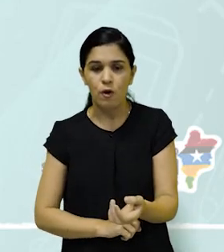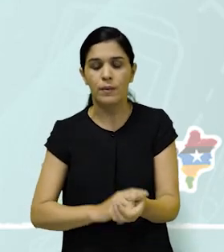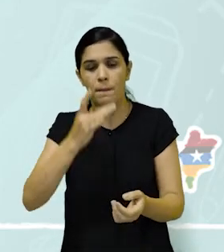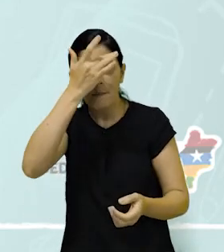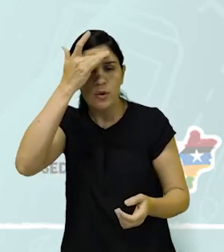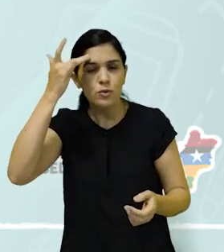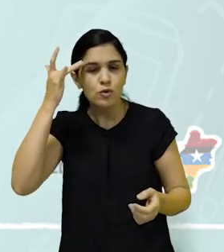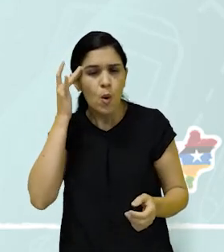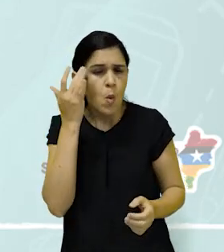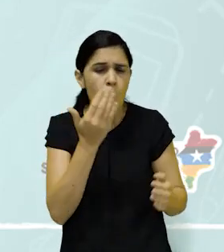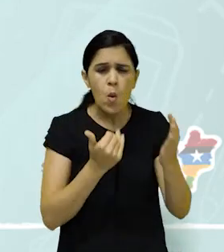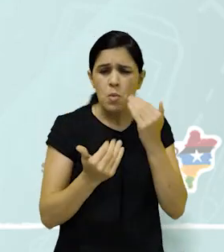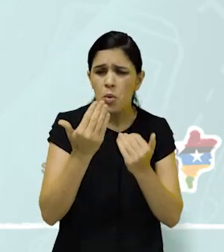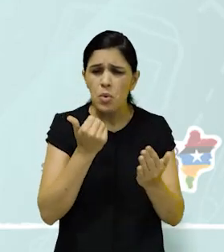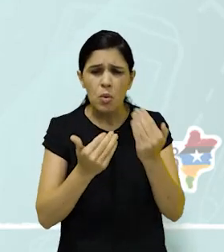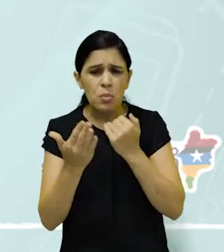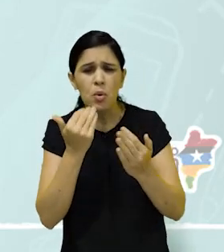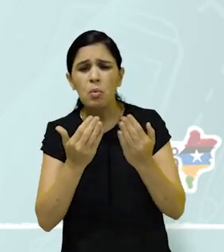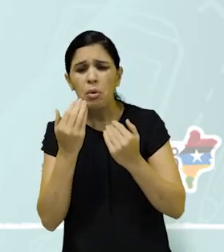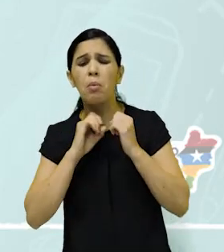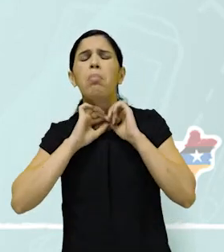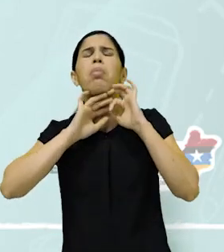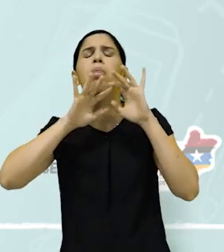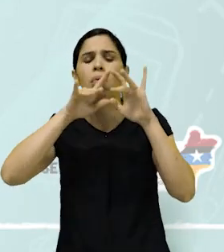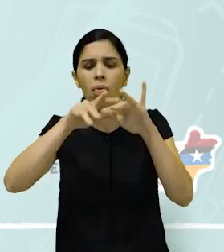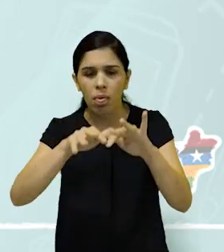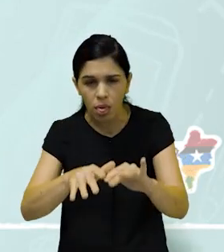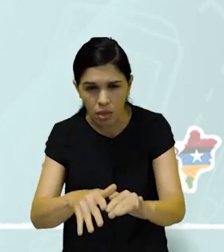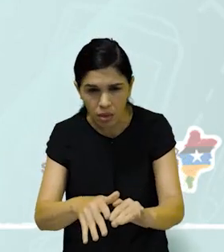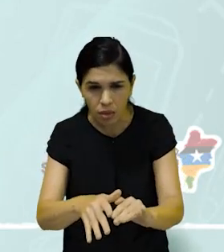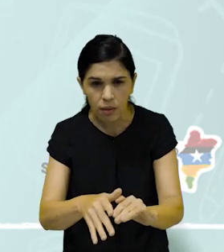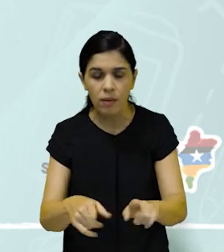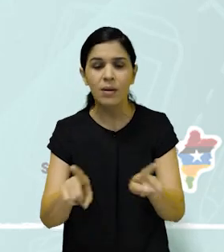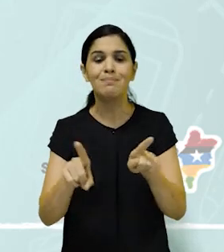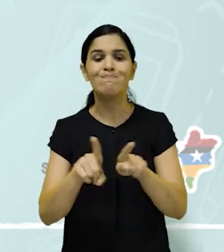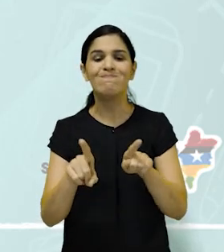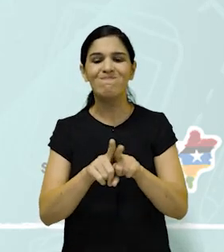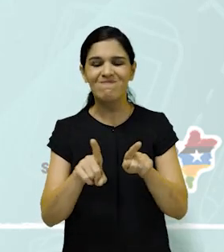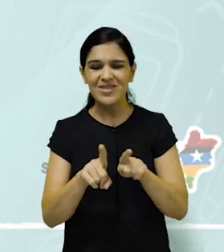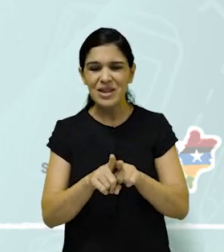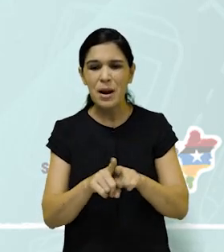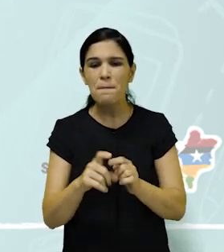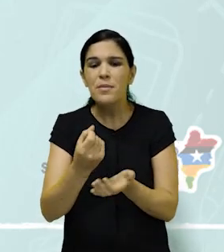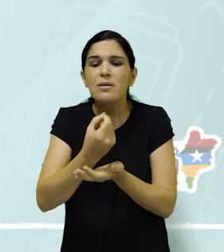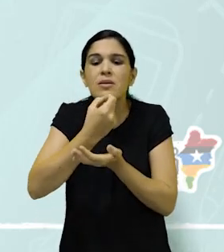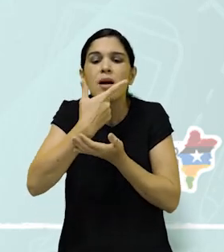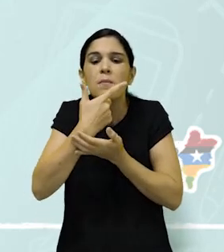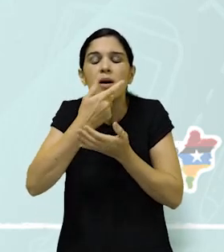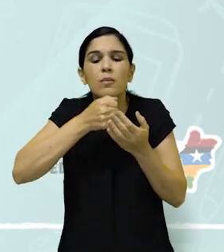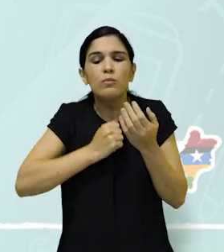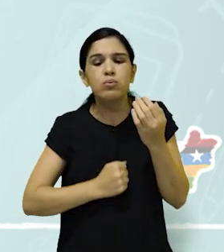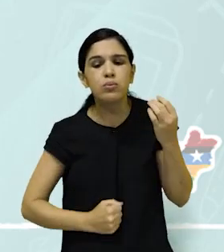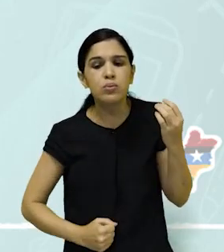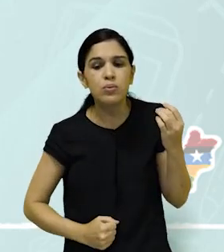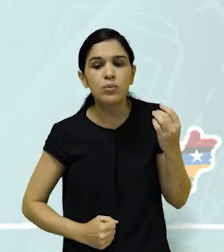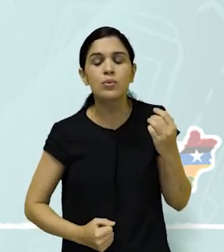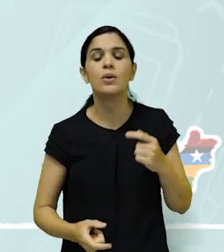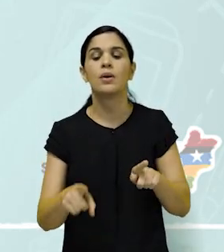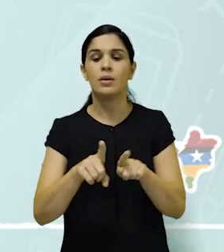corpo saudável, tá certo? E não necessariamente nós temos que estar preocupado com a estética, em busca desse